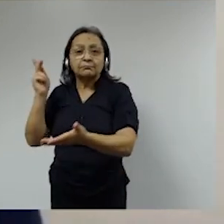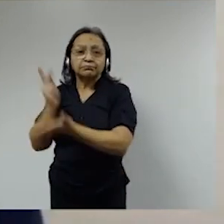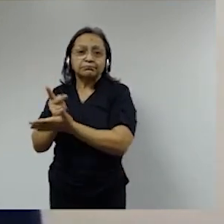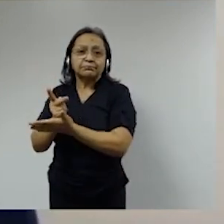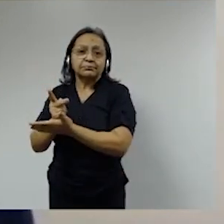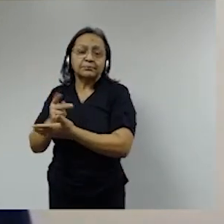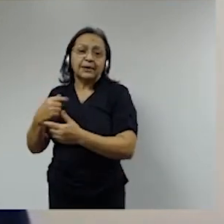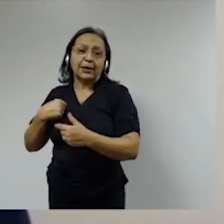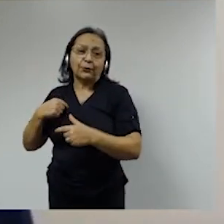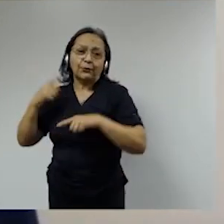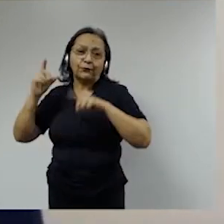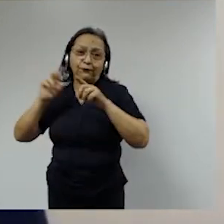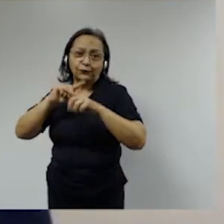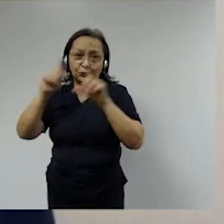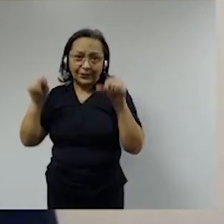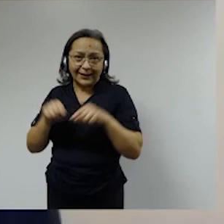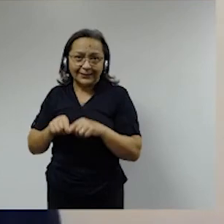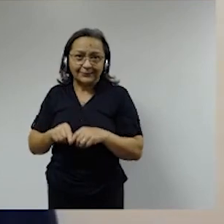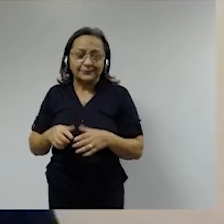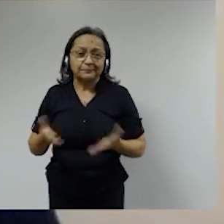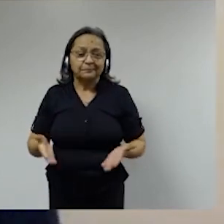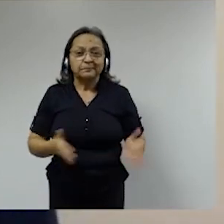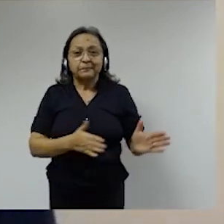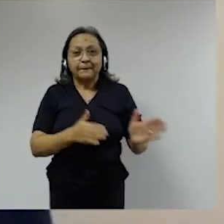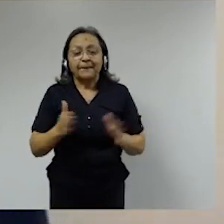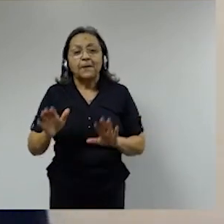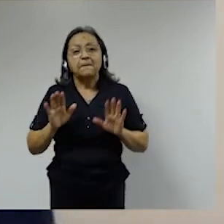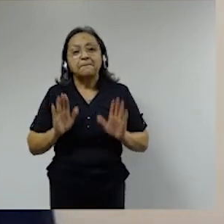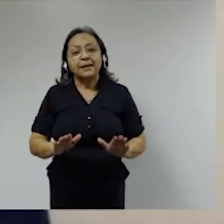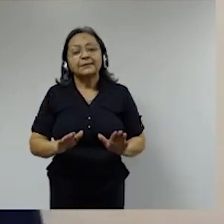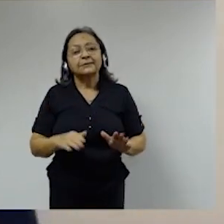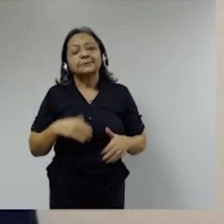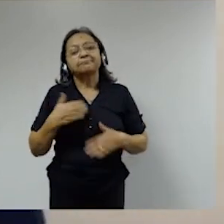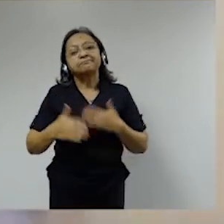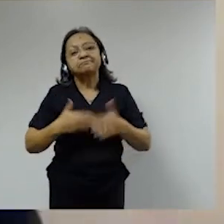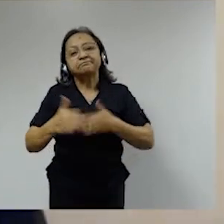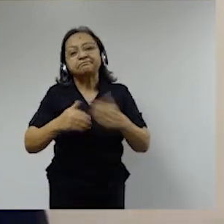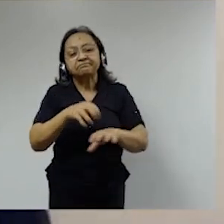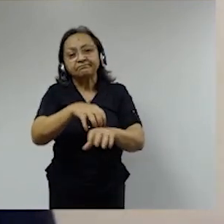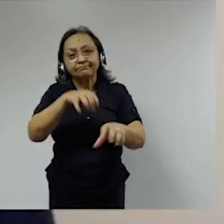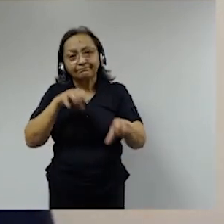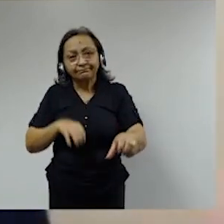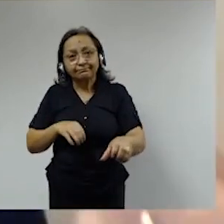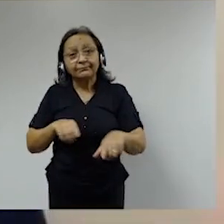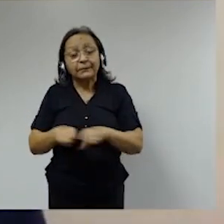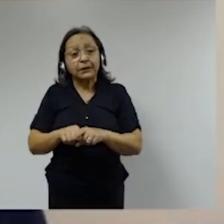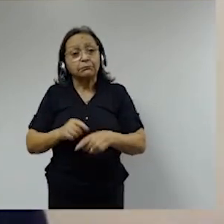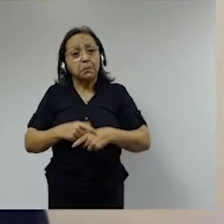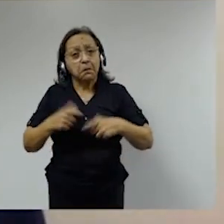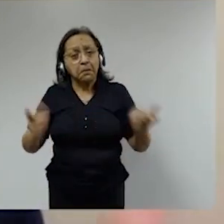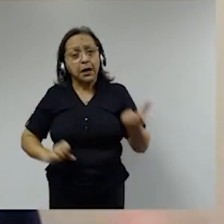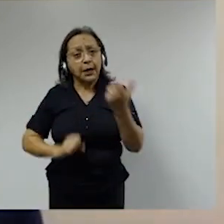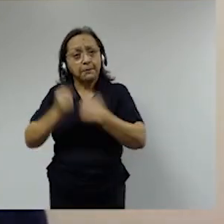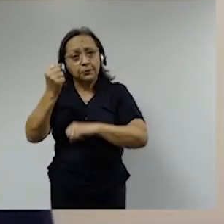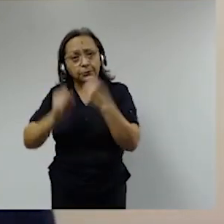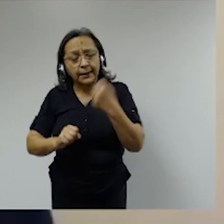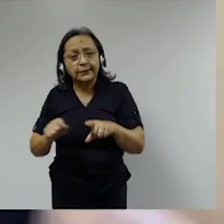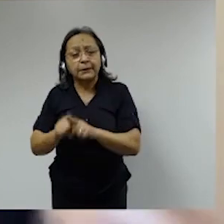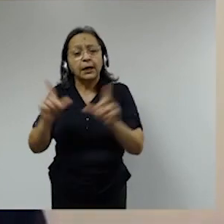empregado. Muito bem. Mas ao lado do teletrabalho, do aumento da produtividade, redução de